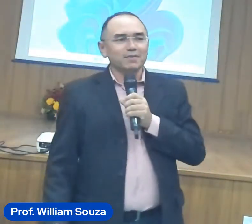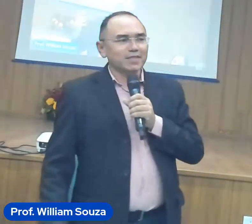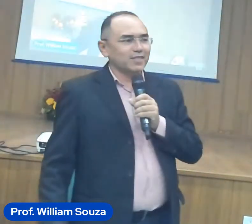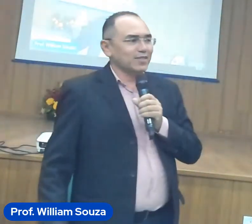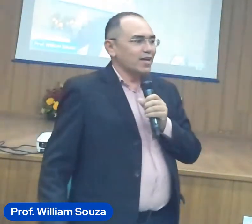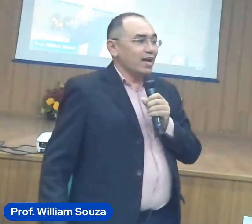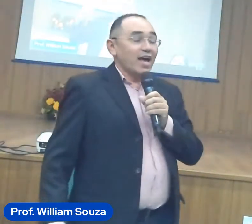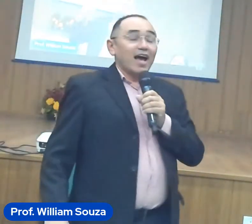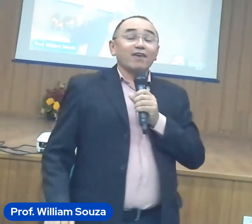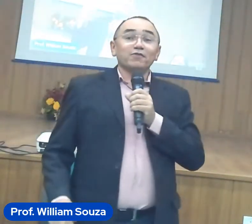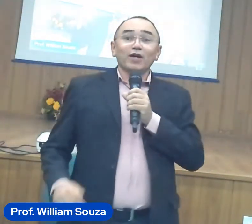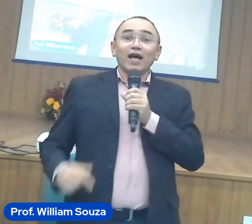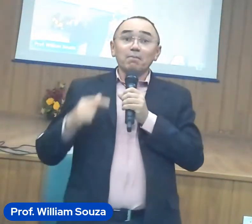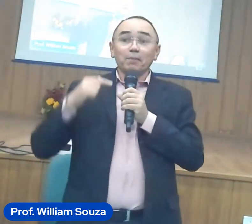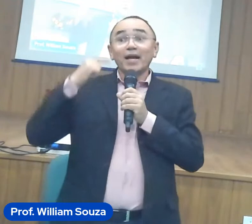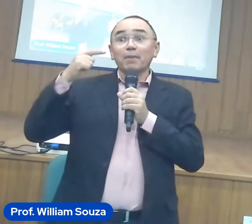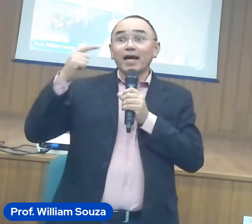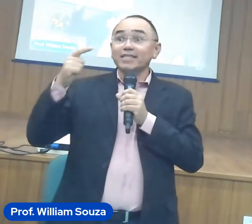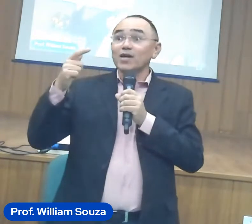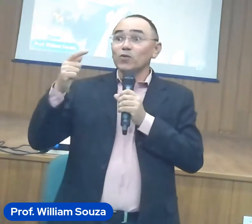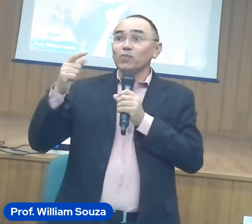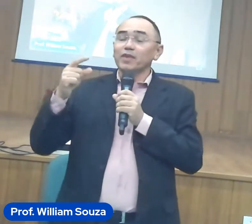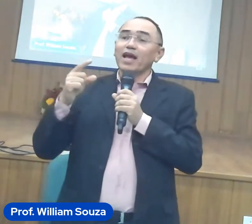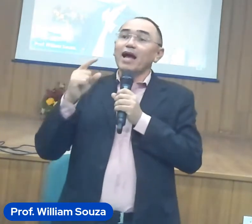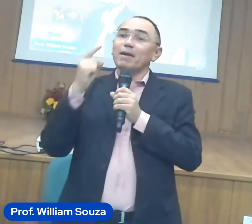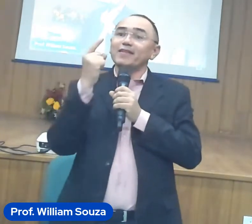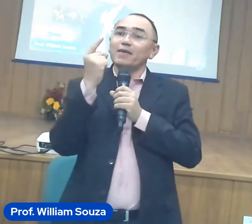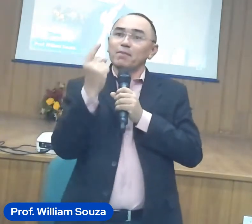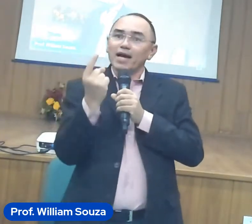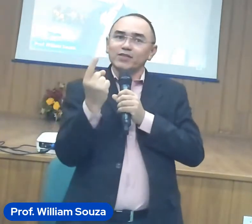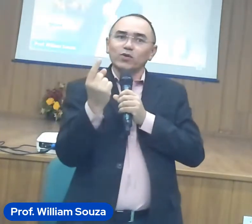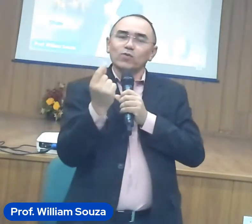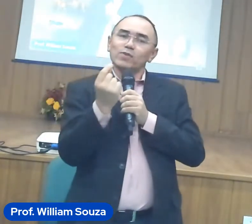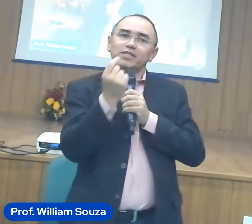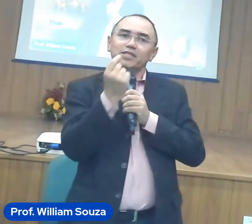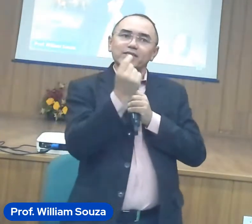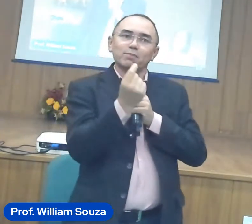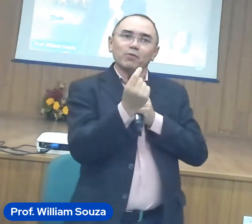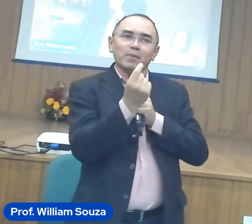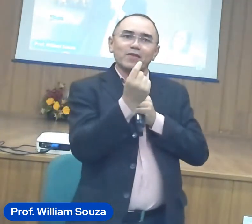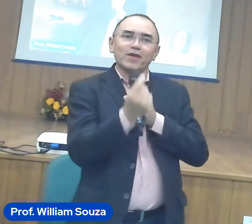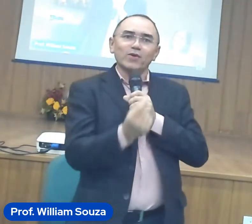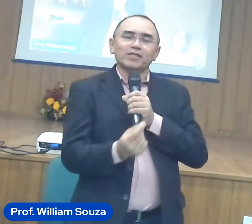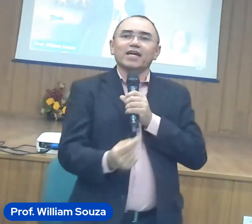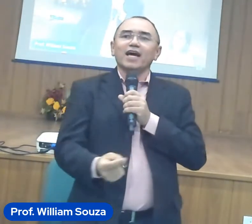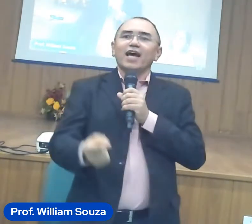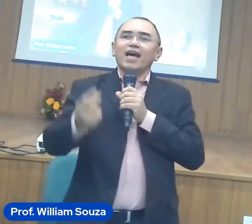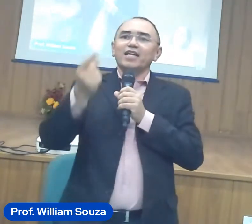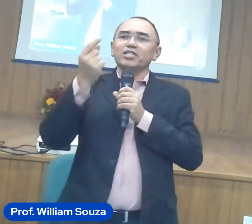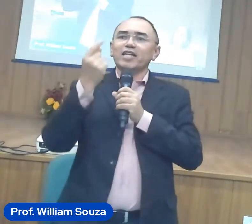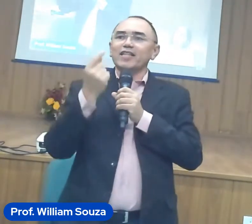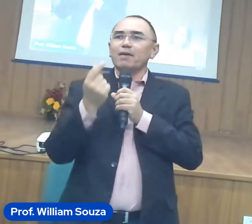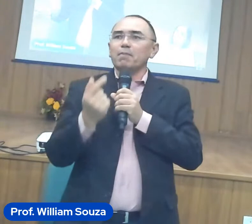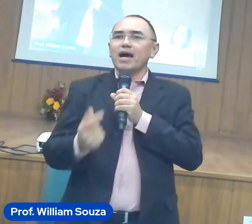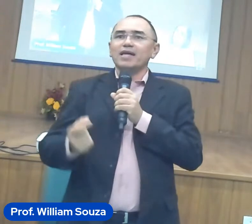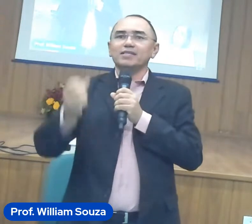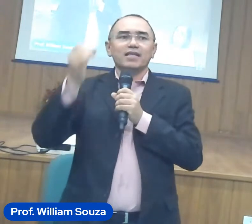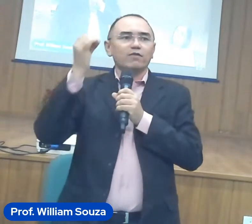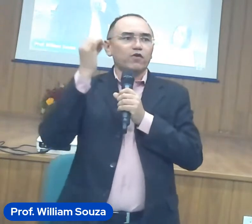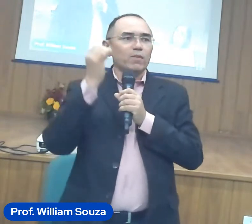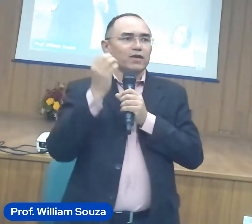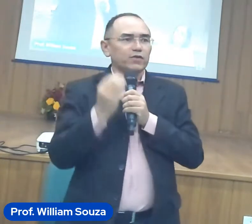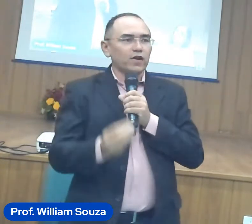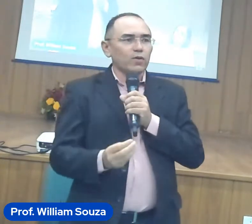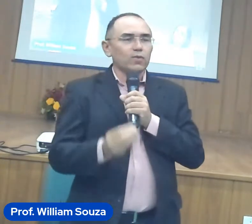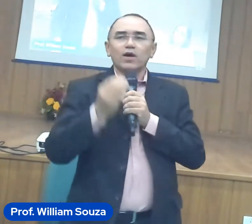filosofia sabem disso. Para Platão, a matemática, como a ciência propedêutica, ela está na base